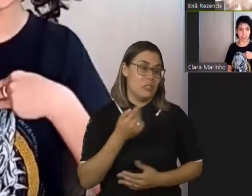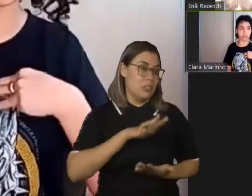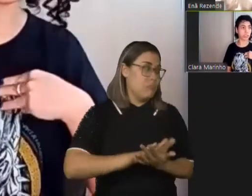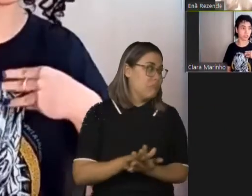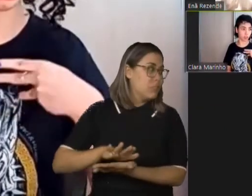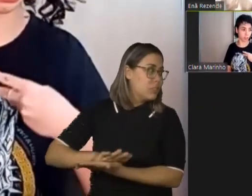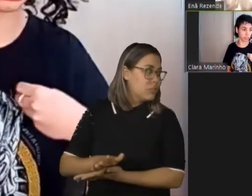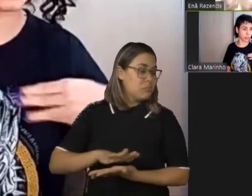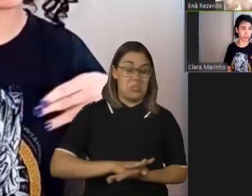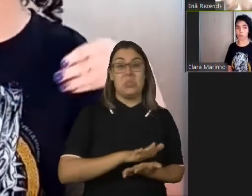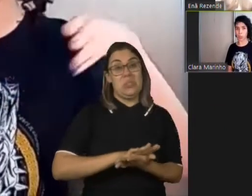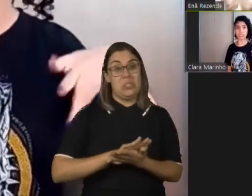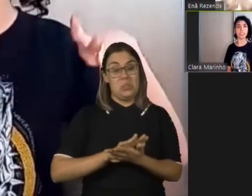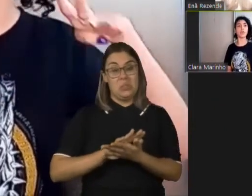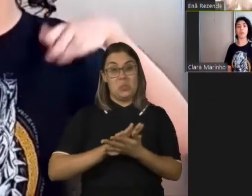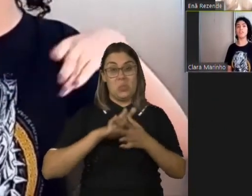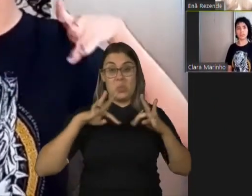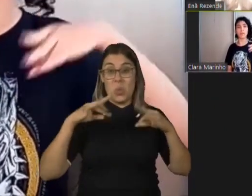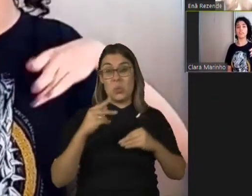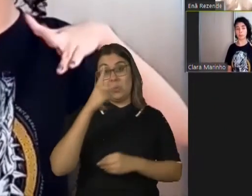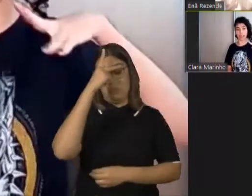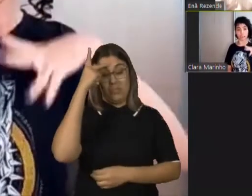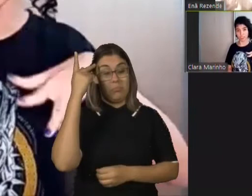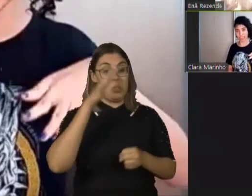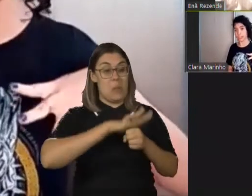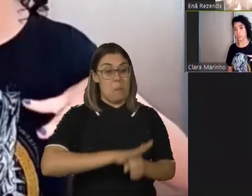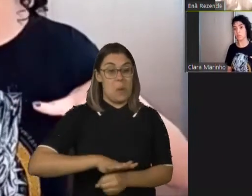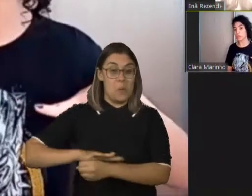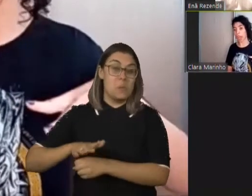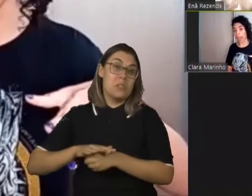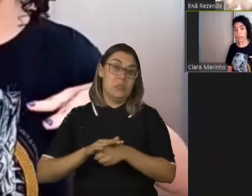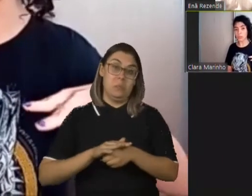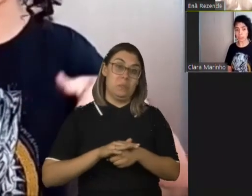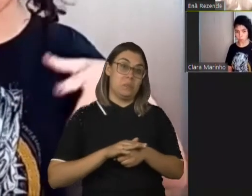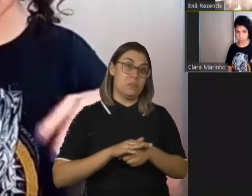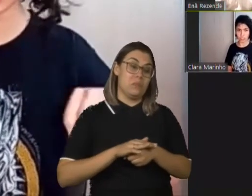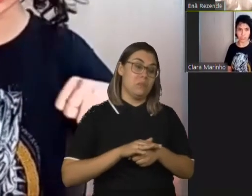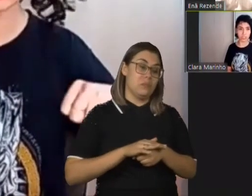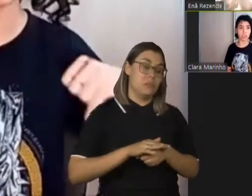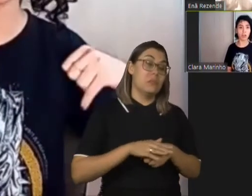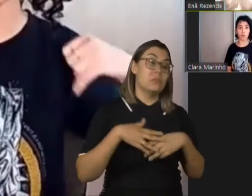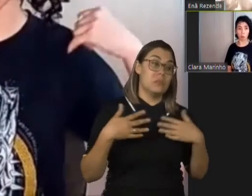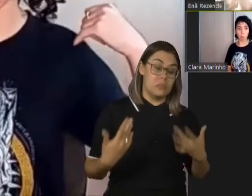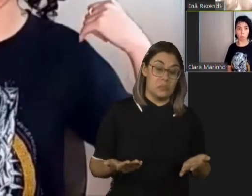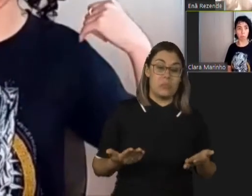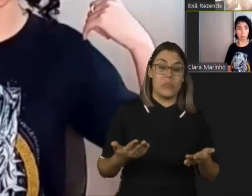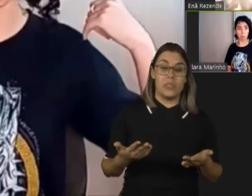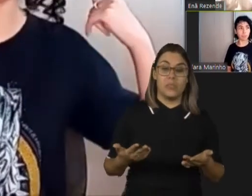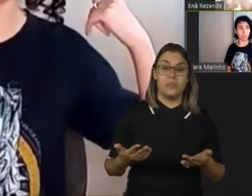pessoas que estão passando por isso, esse preconceito, são vistos